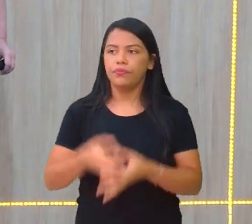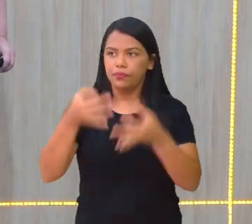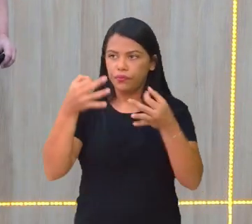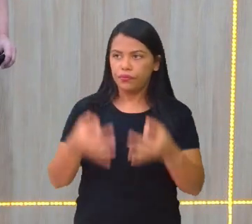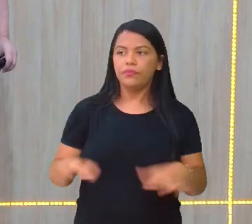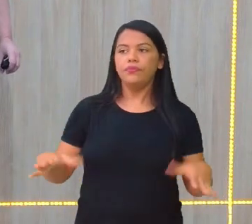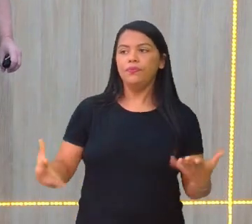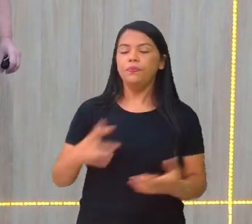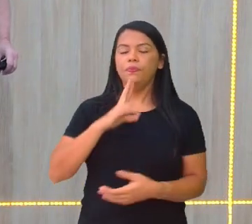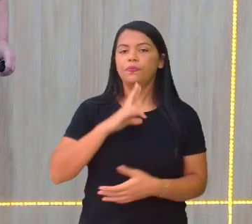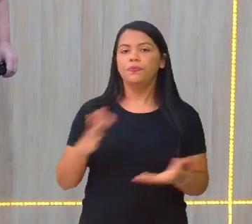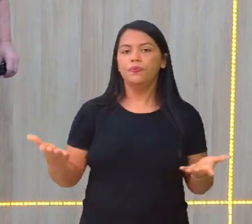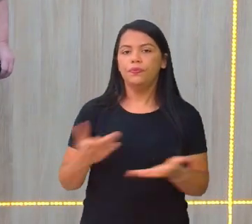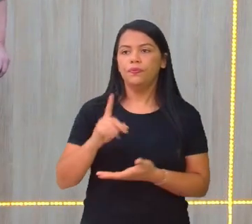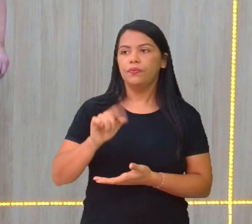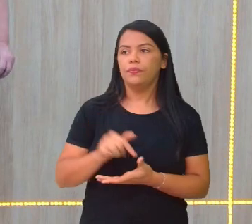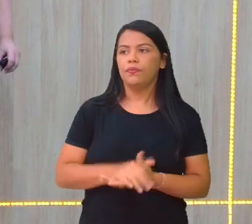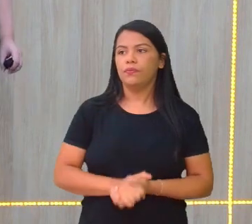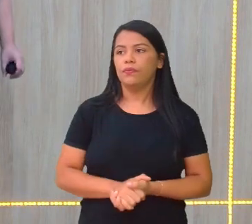A resposta é,